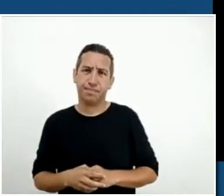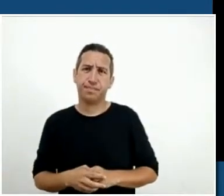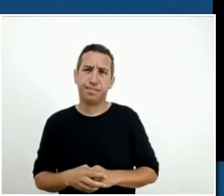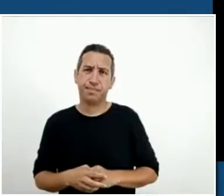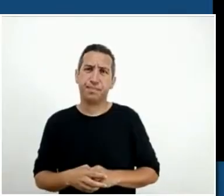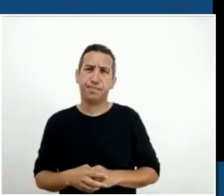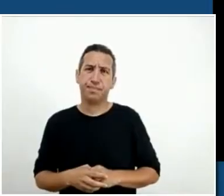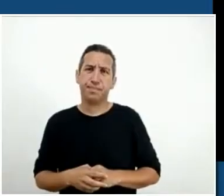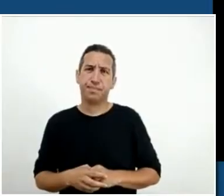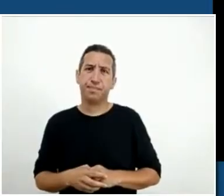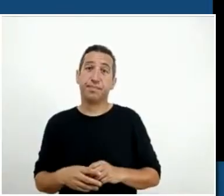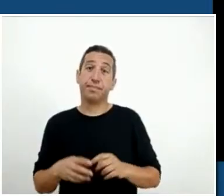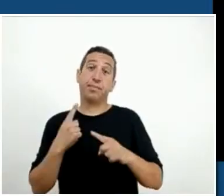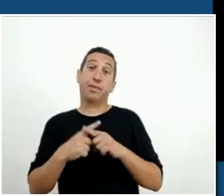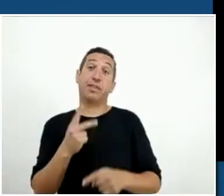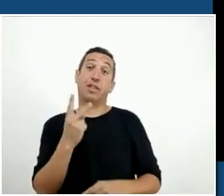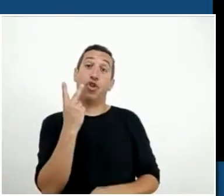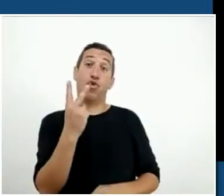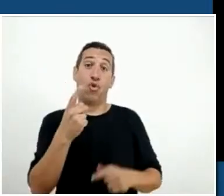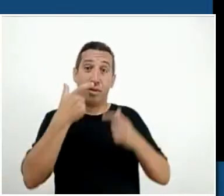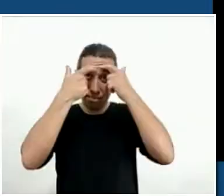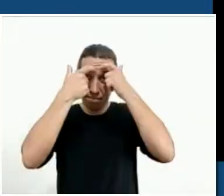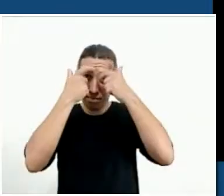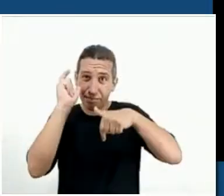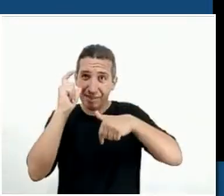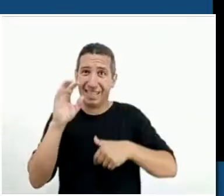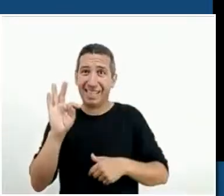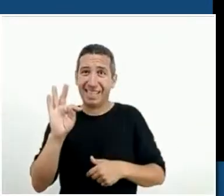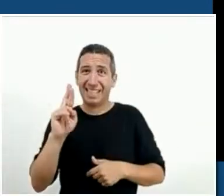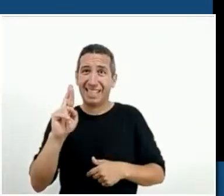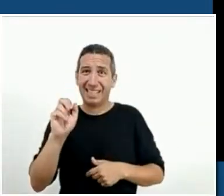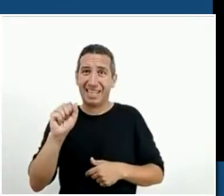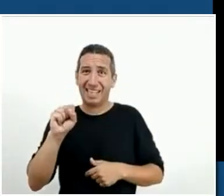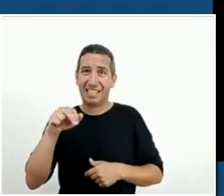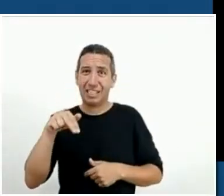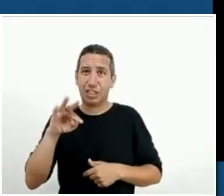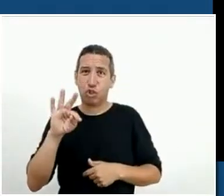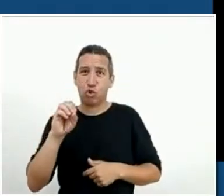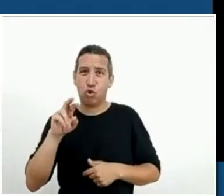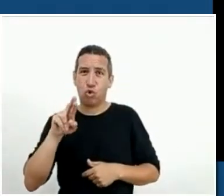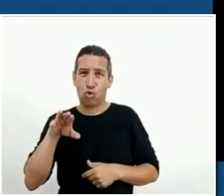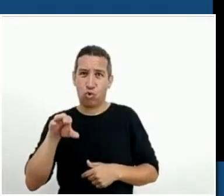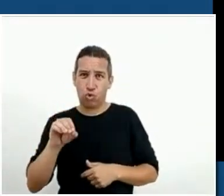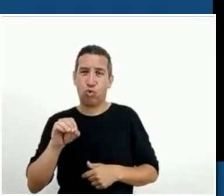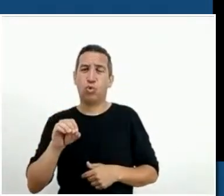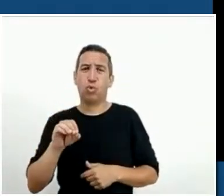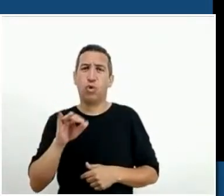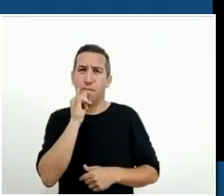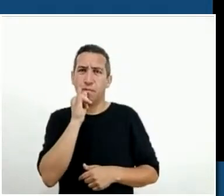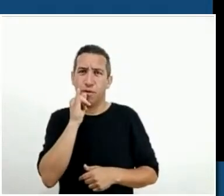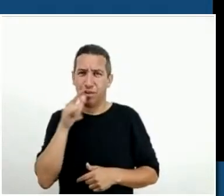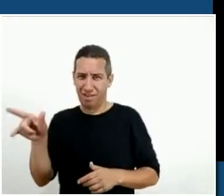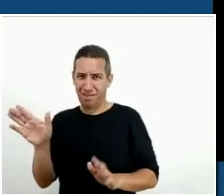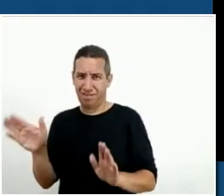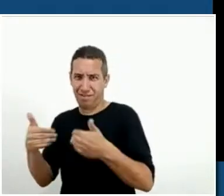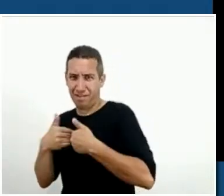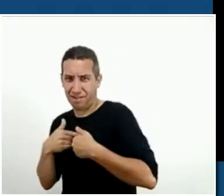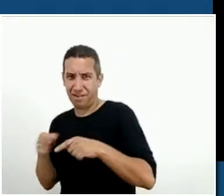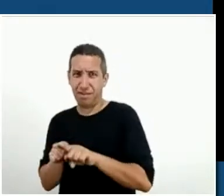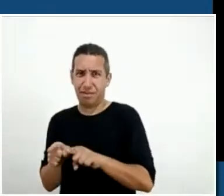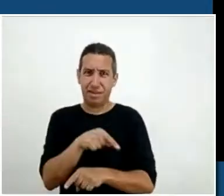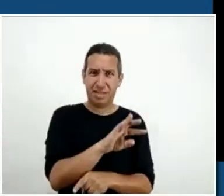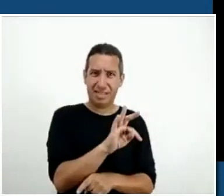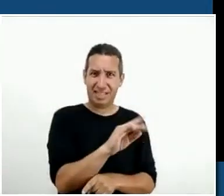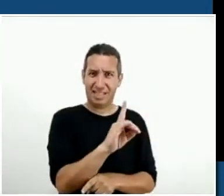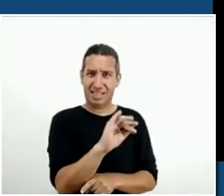2 transtornos. E a presença de... Quando você tem TEA com TDAH, os sintomas do TEA são mais graves